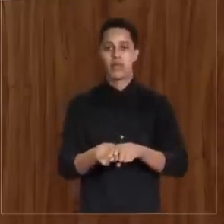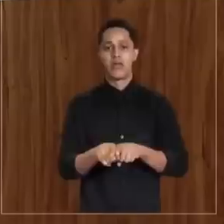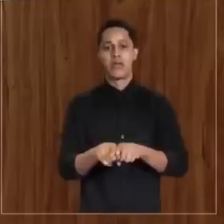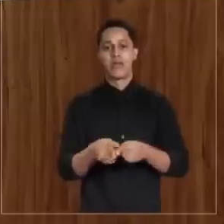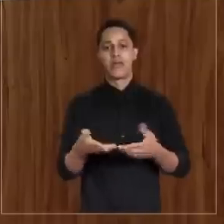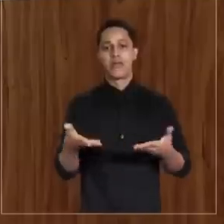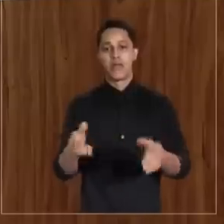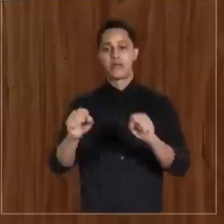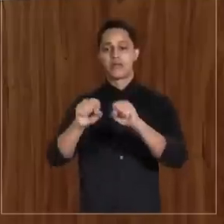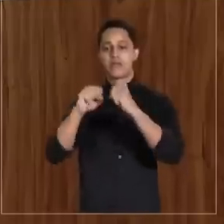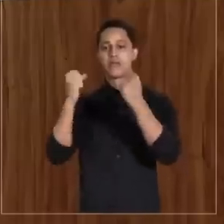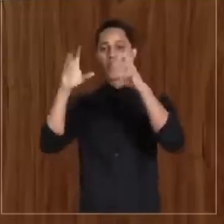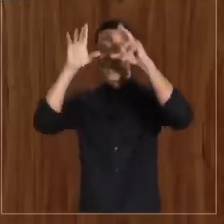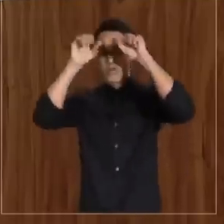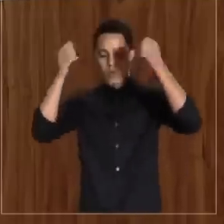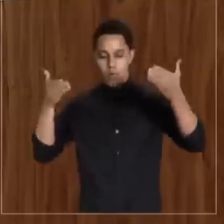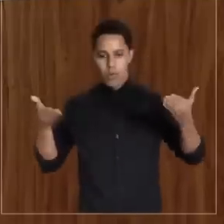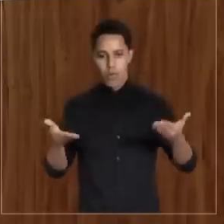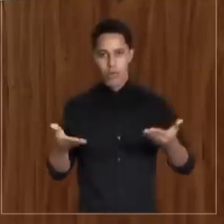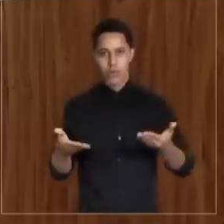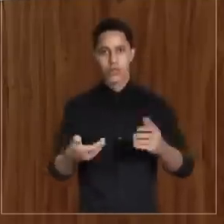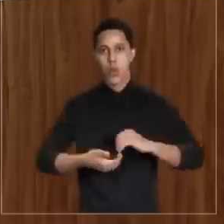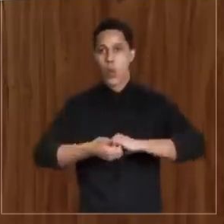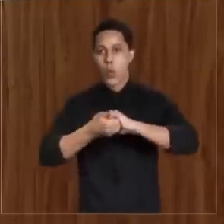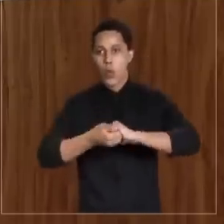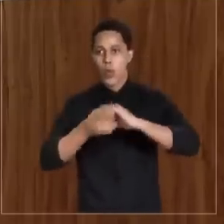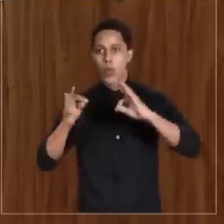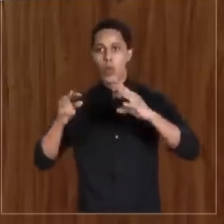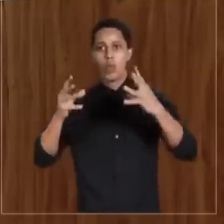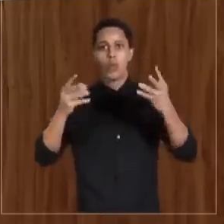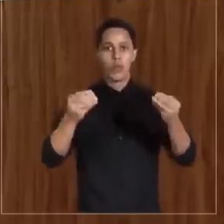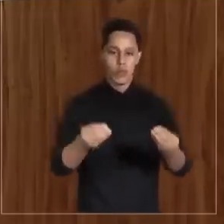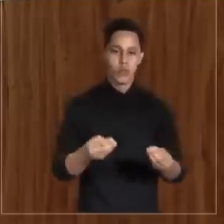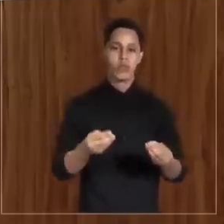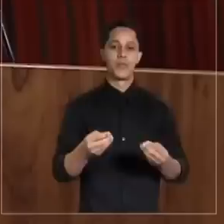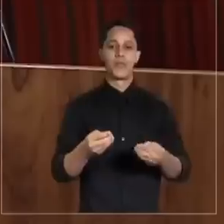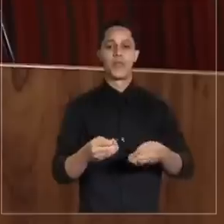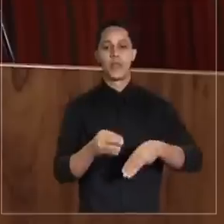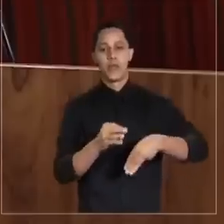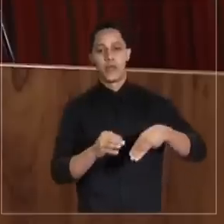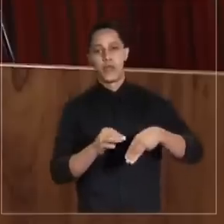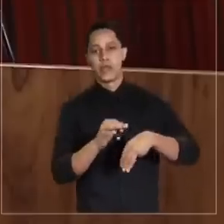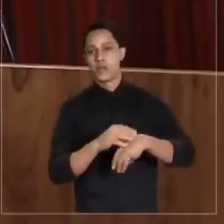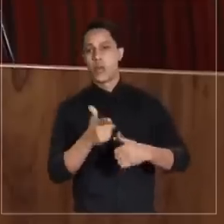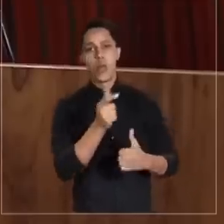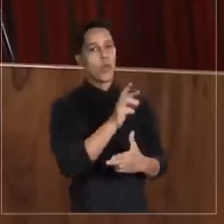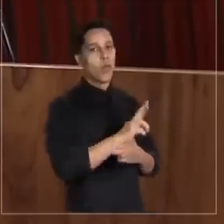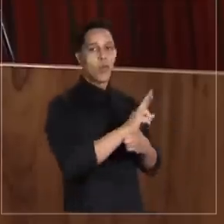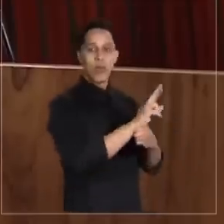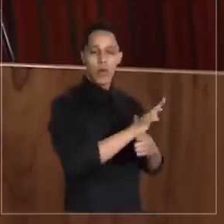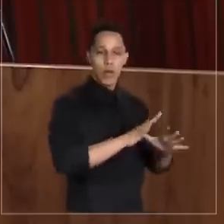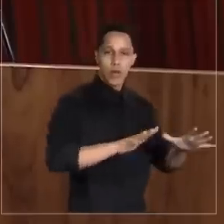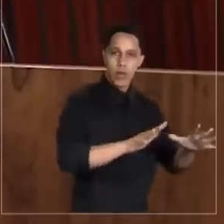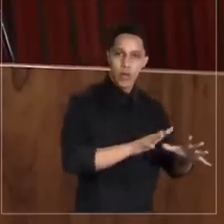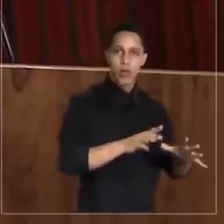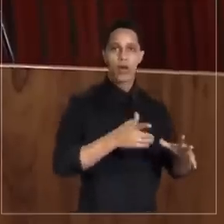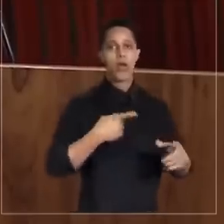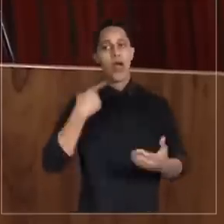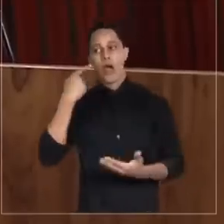e relator deste caso, ministro Benedito, senhor subprocurador-geral eleitoral,